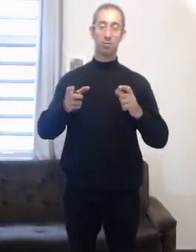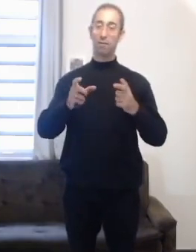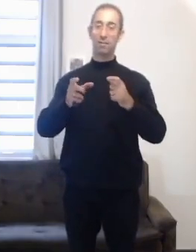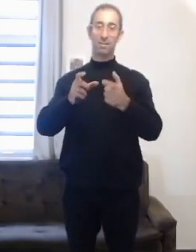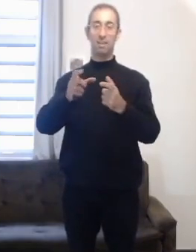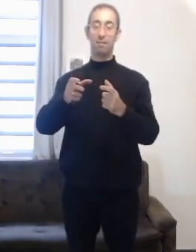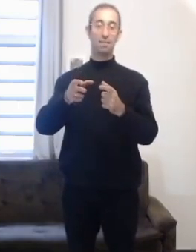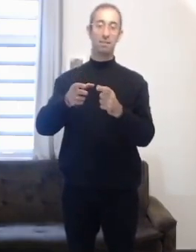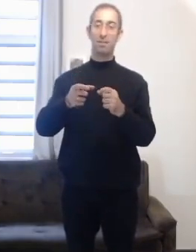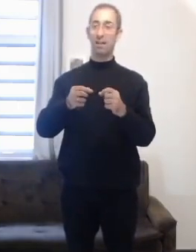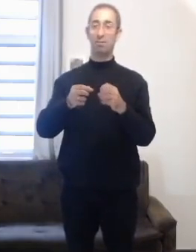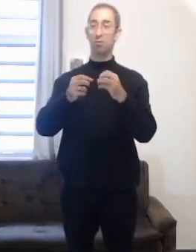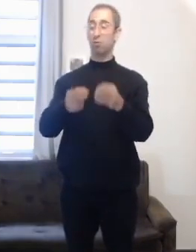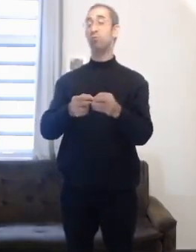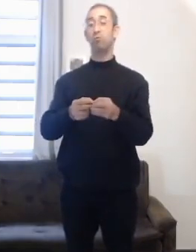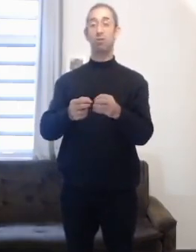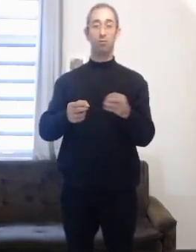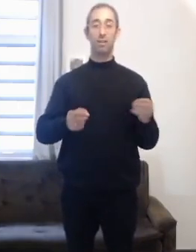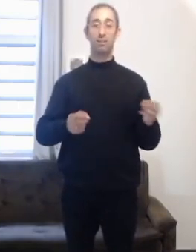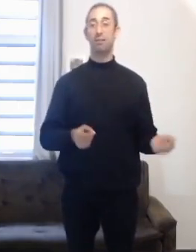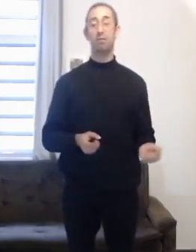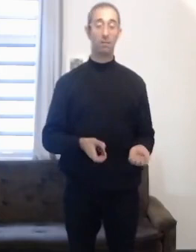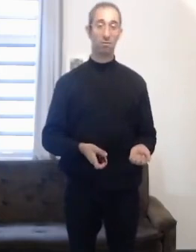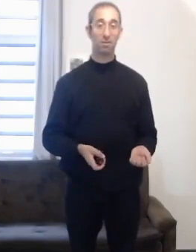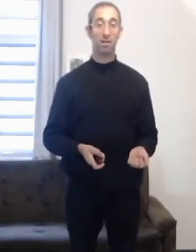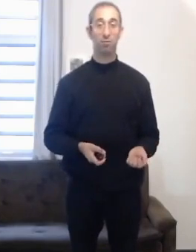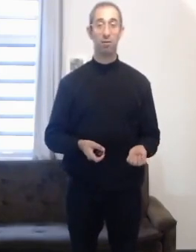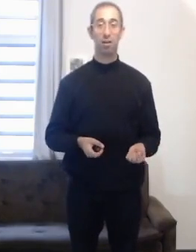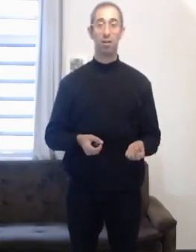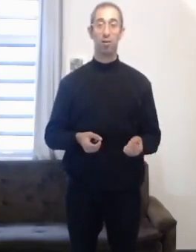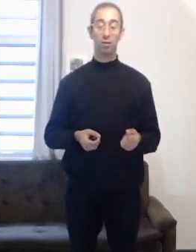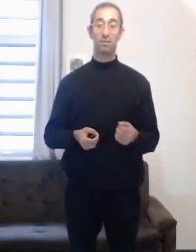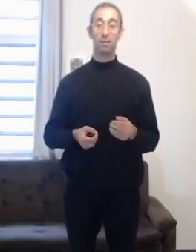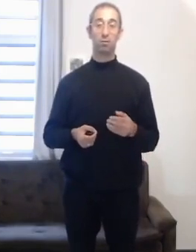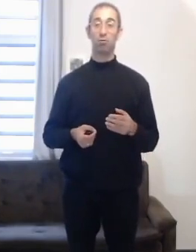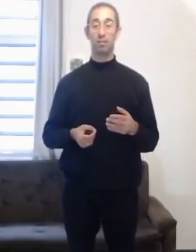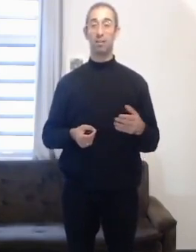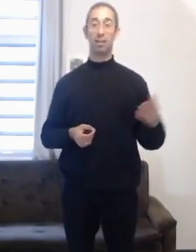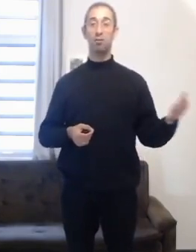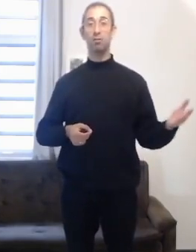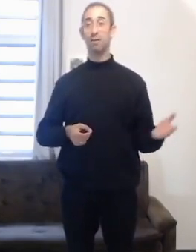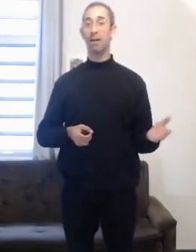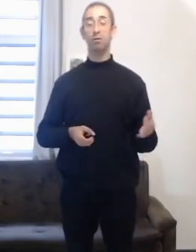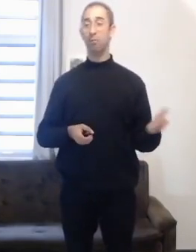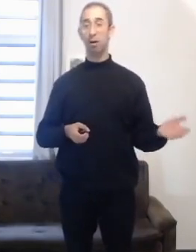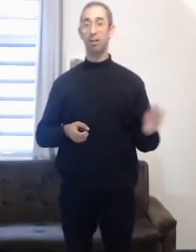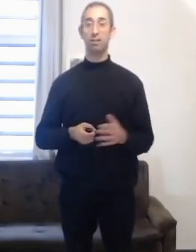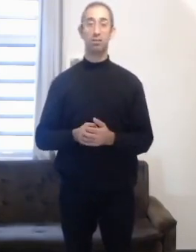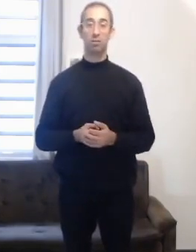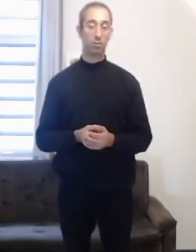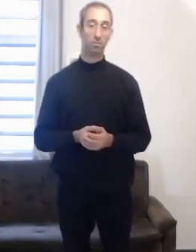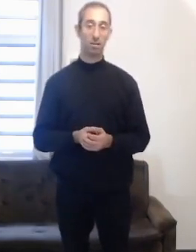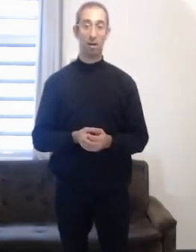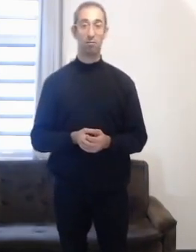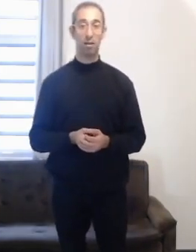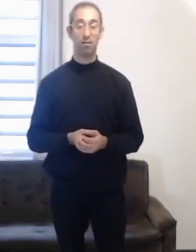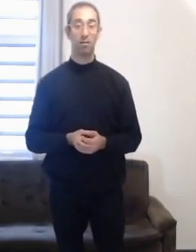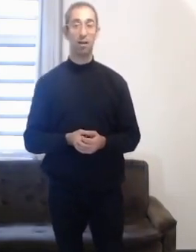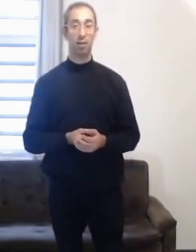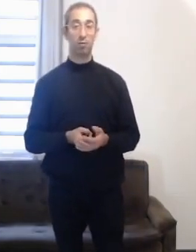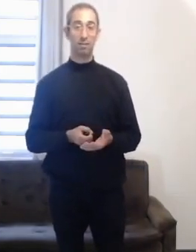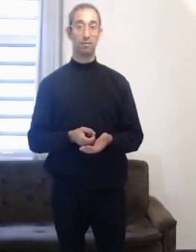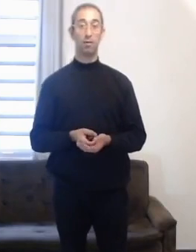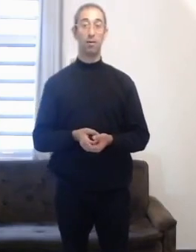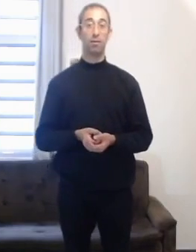gente não consegue fazer sempre essa mesma relação que todo mundo que adoece tem que ir no hospital. Ou às vezes a pessoa não consegue nem ir no hospital e morre antes de ir para o hospital,